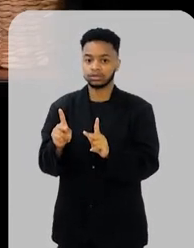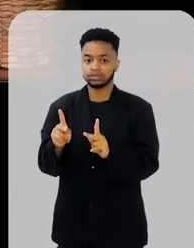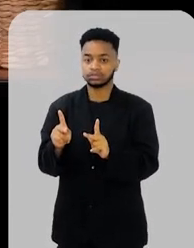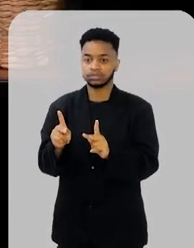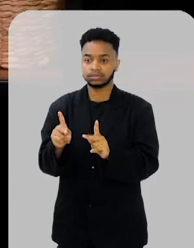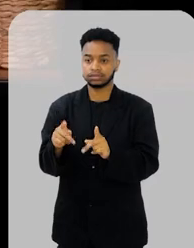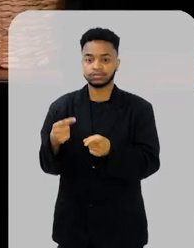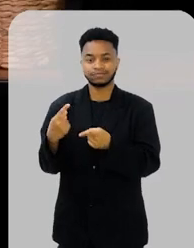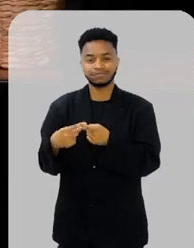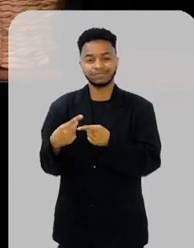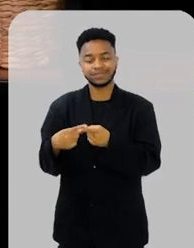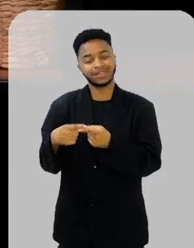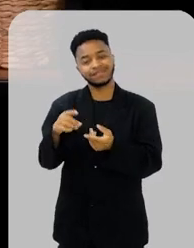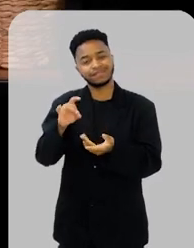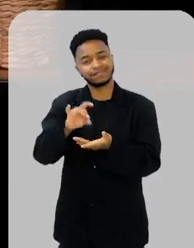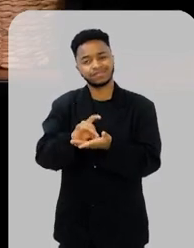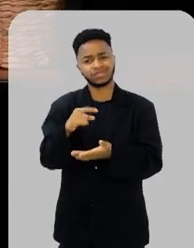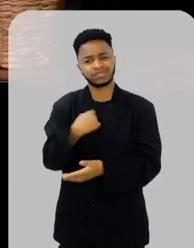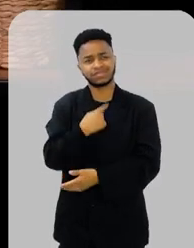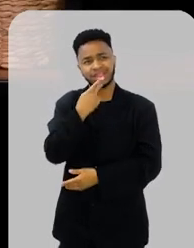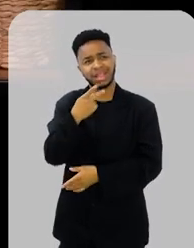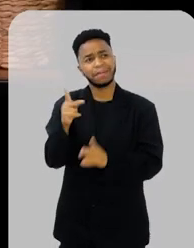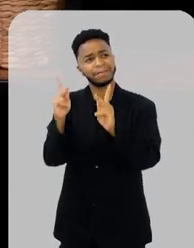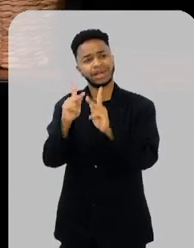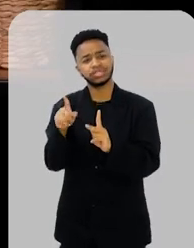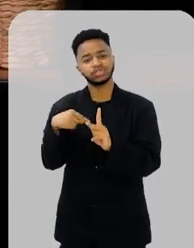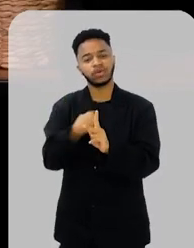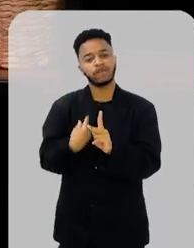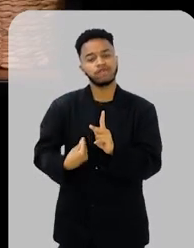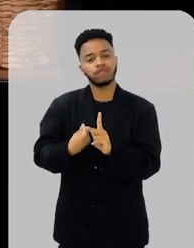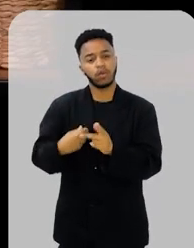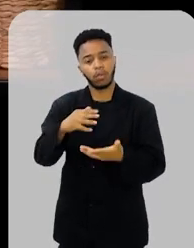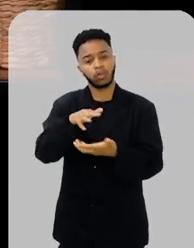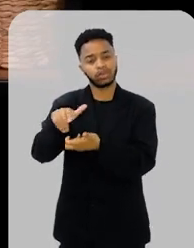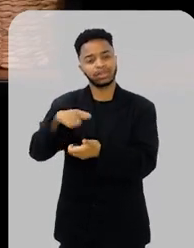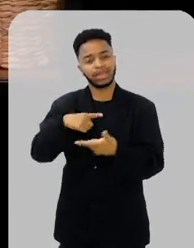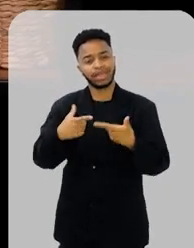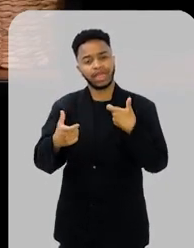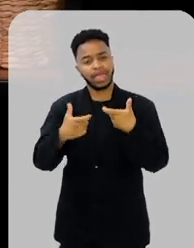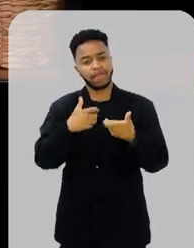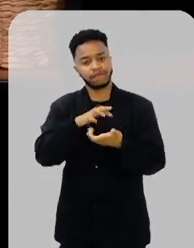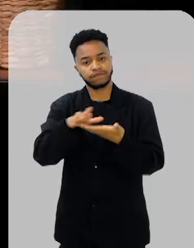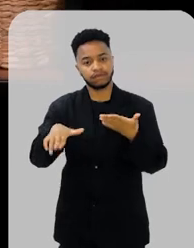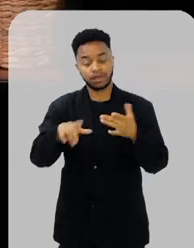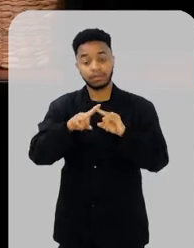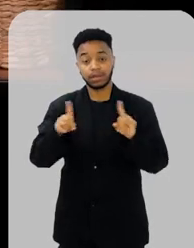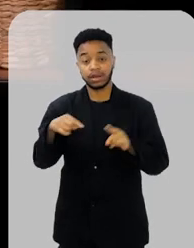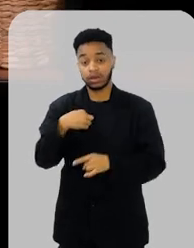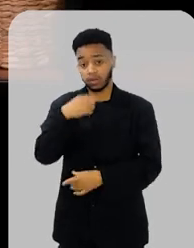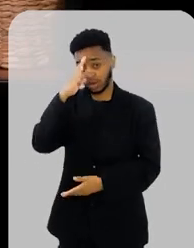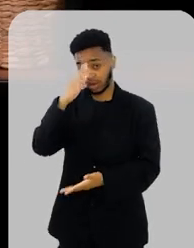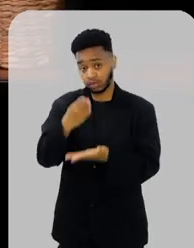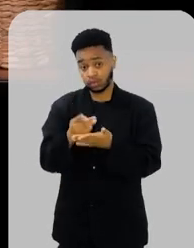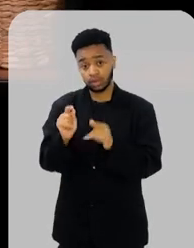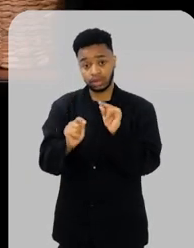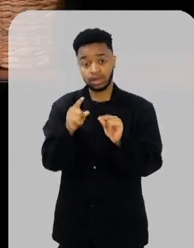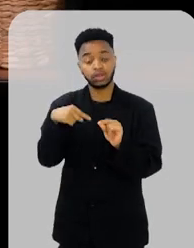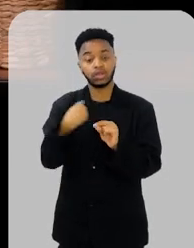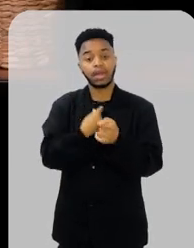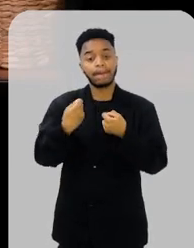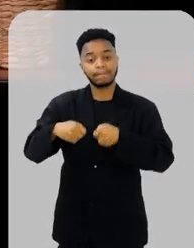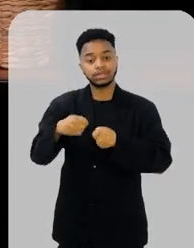para... Porque não é a gente, às vezes, para a paz, a gente está num mundo com tantas guerras, mas eu acho que a gente tem